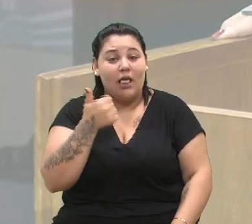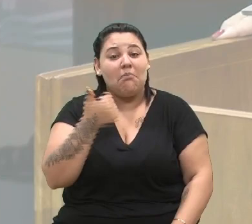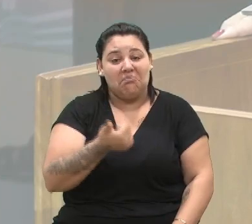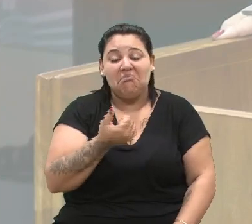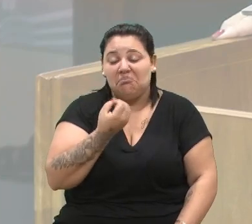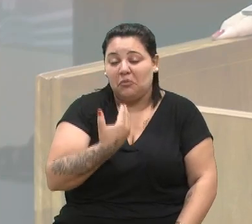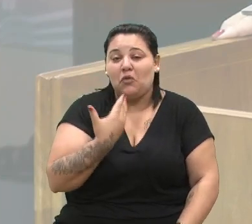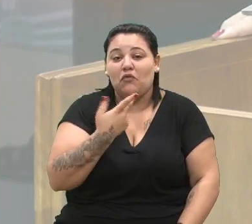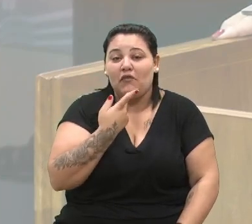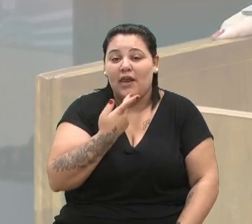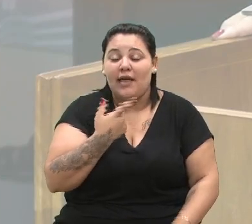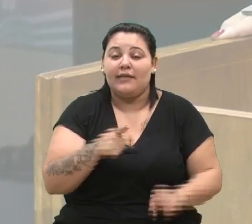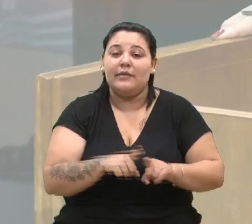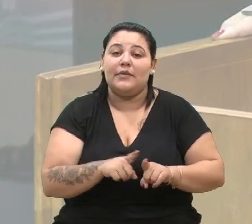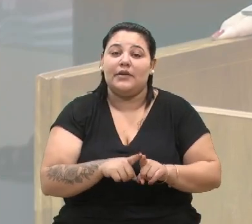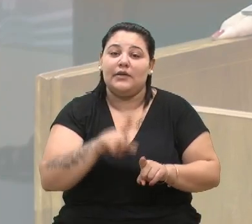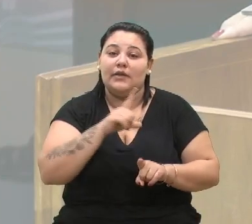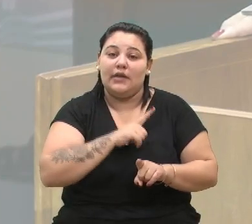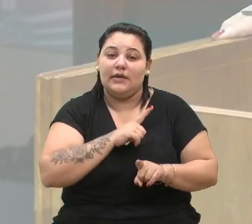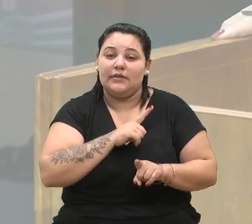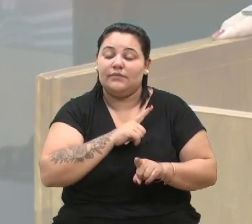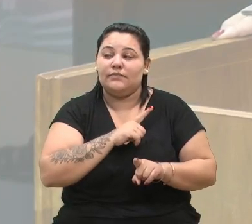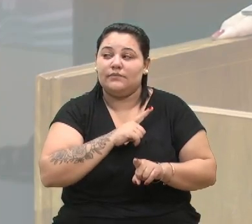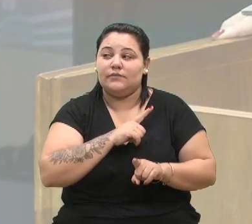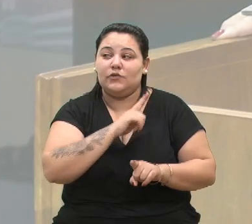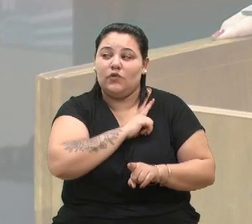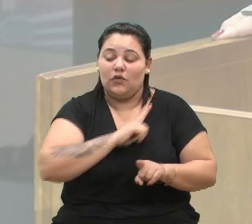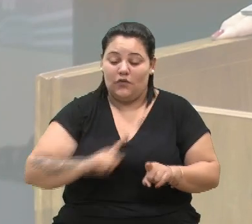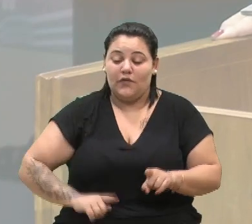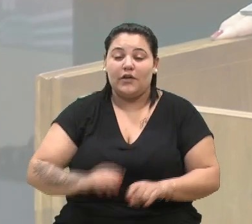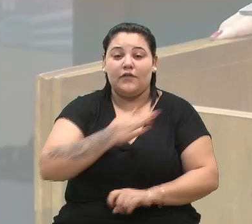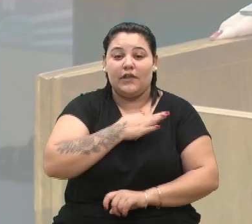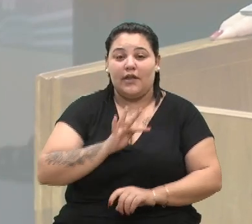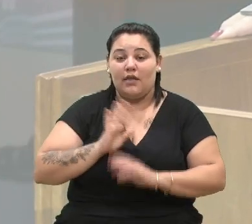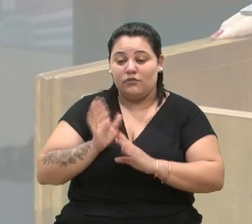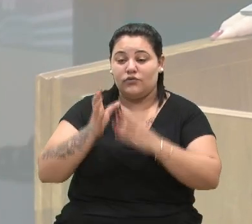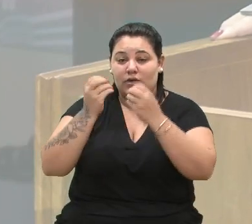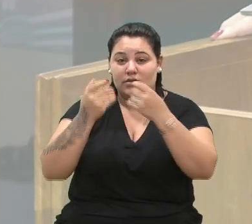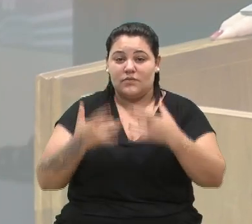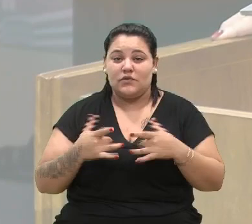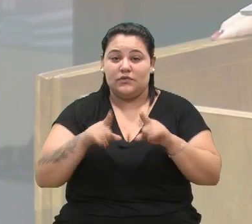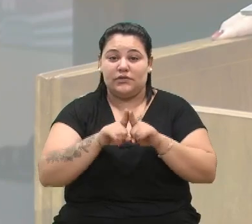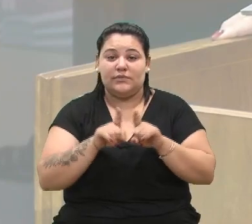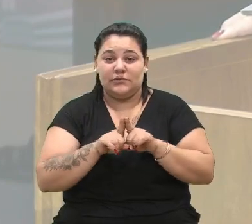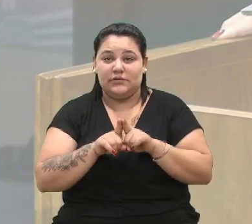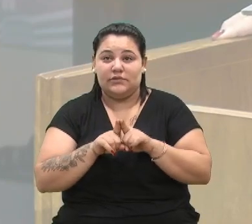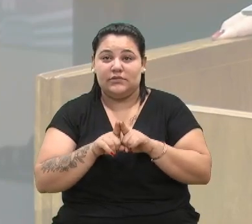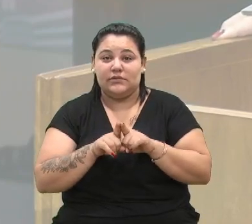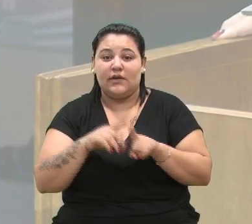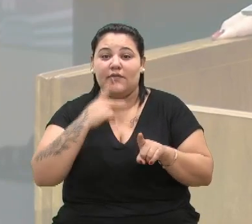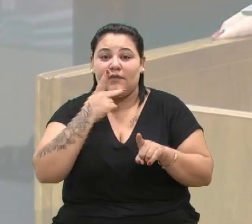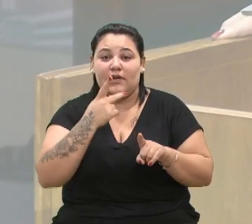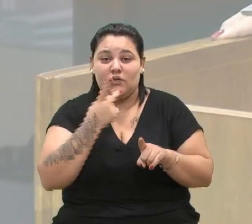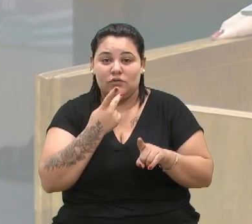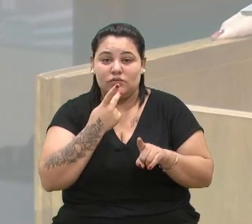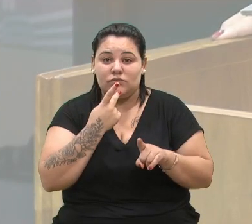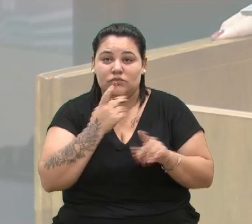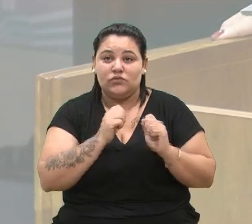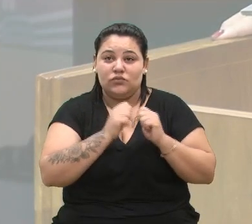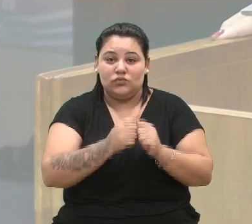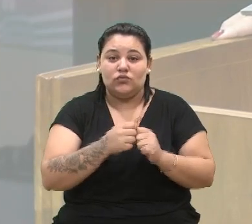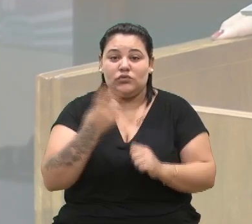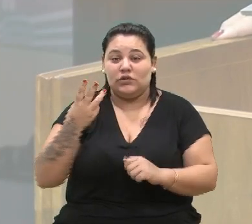né, que existe, o governo federal já falou isso através de 3 ministros para